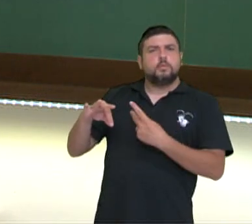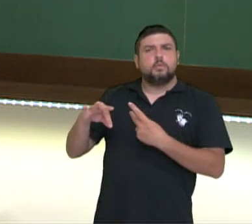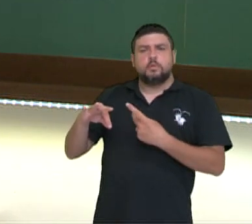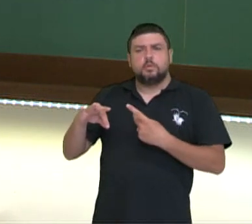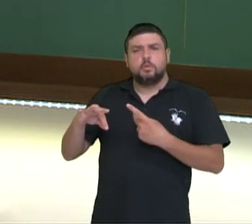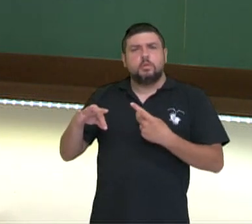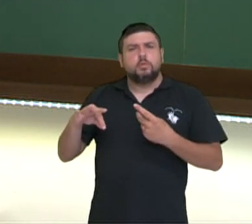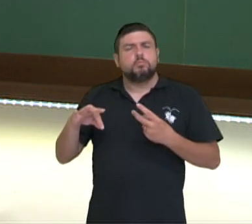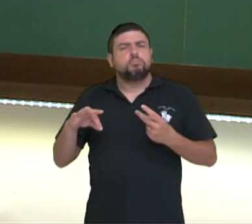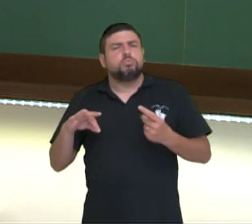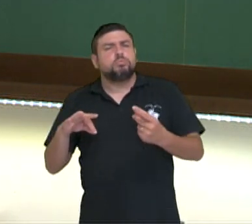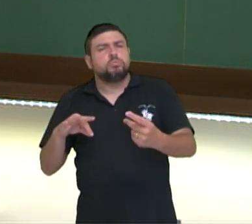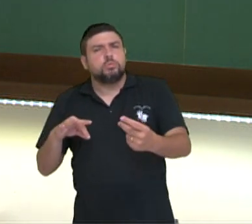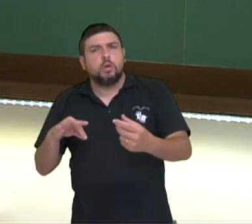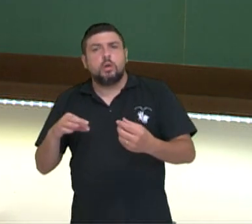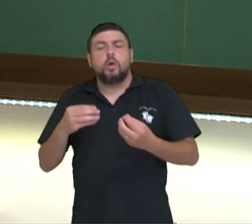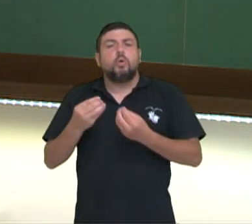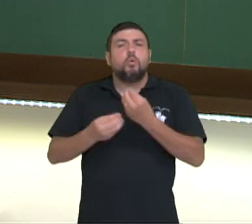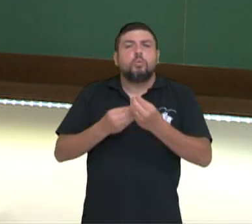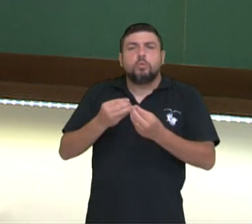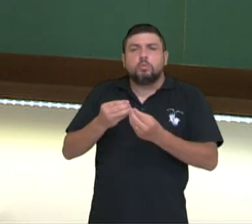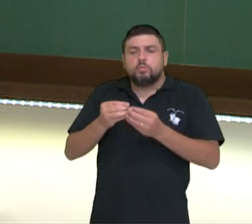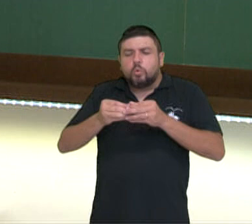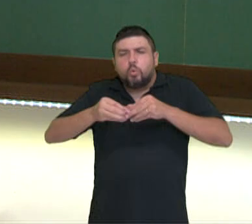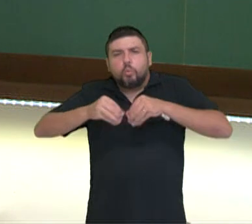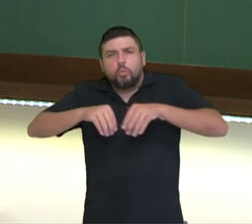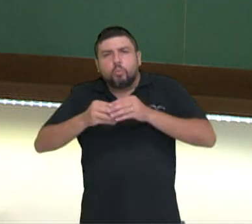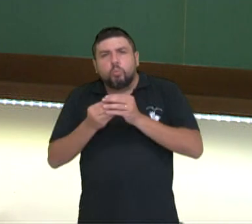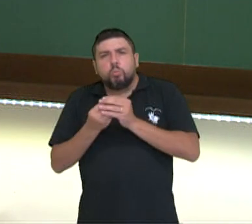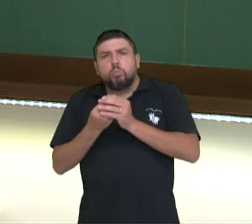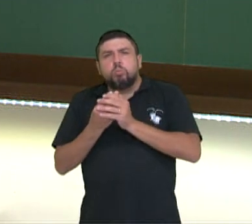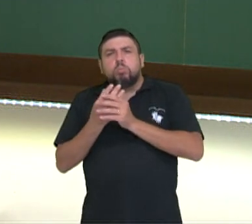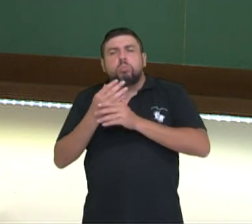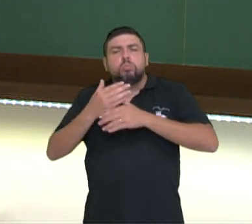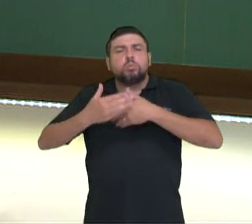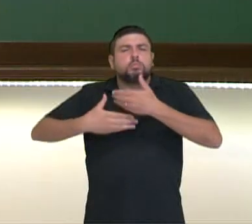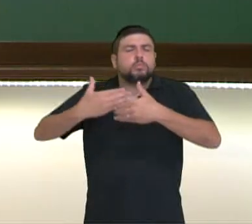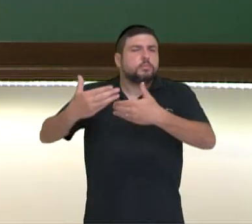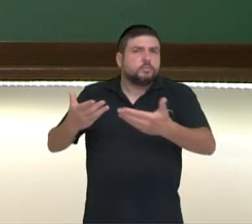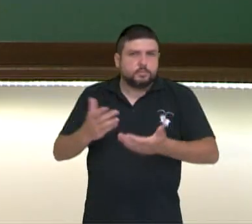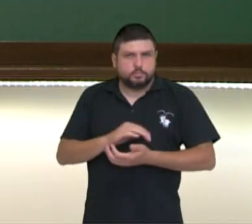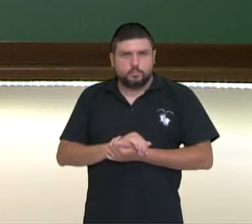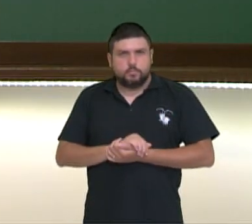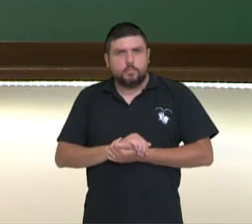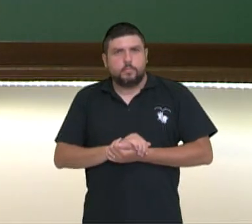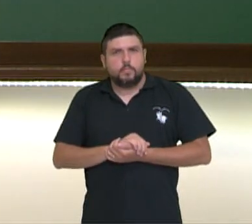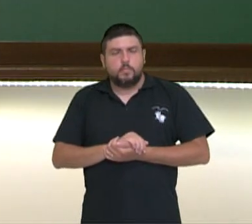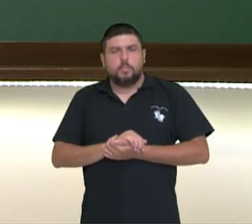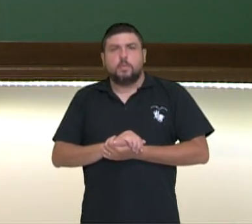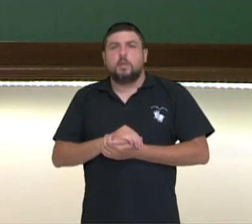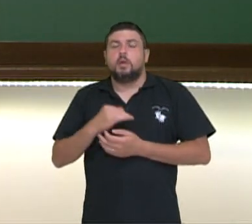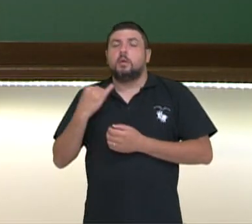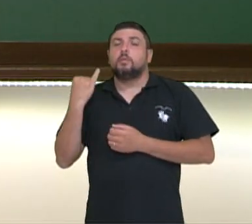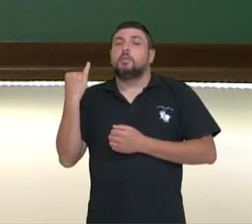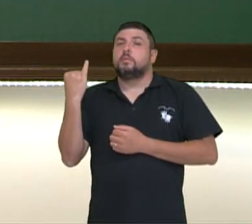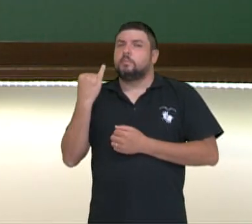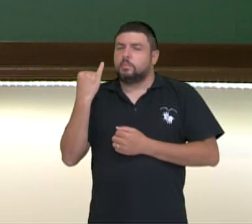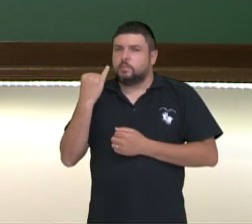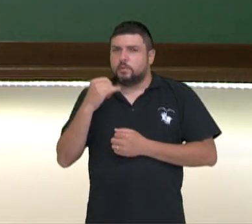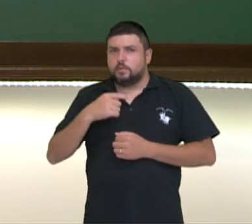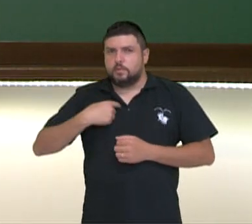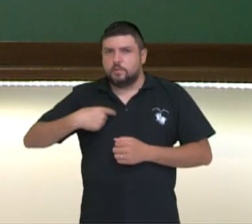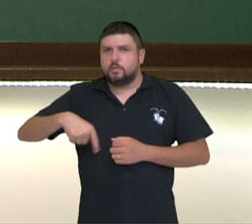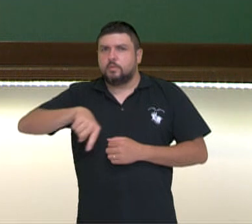inseto ele vai se desenvolver, ele vai crescer, como que acontece a reprodução. E o importante, pessoal, para a gente poder compreender